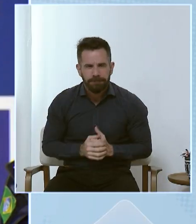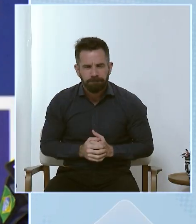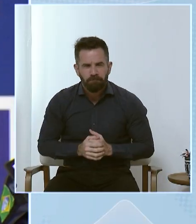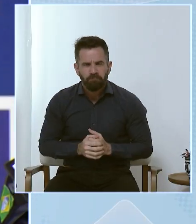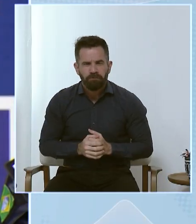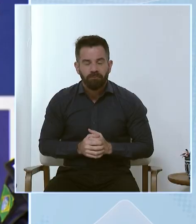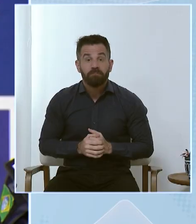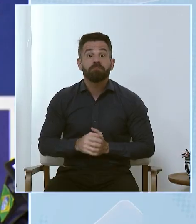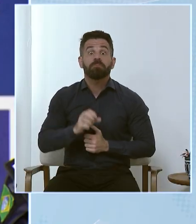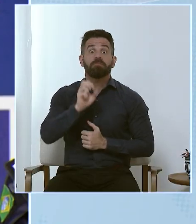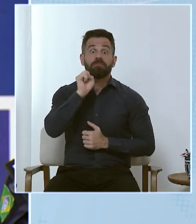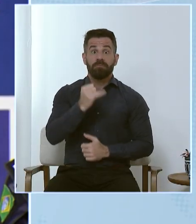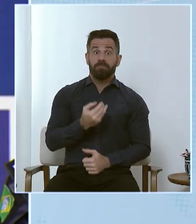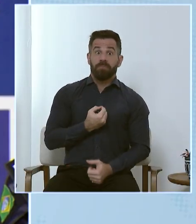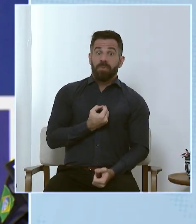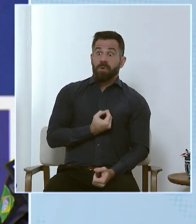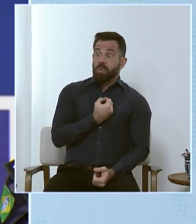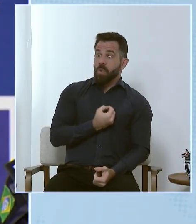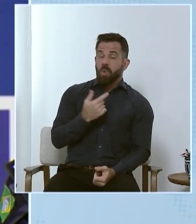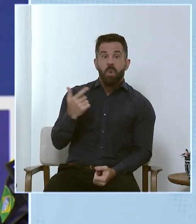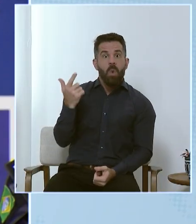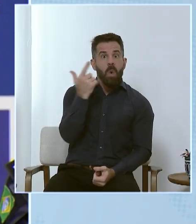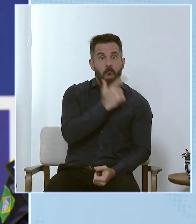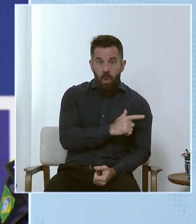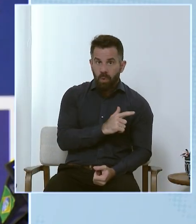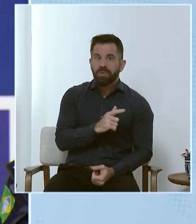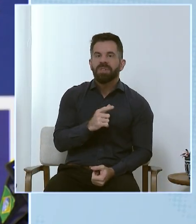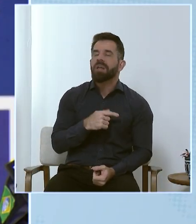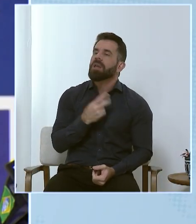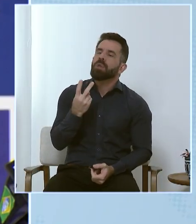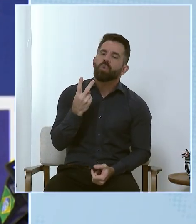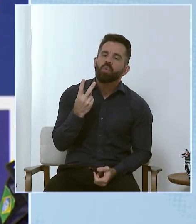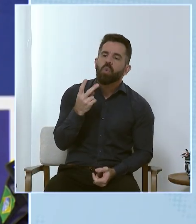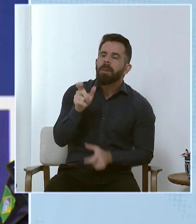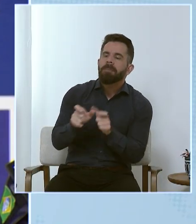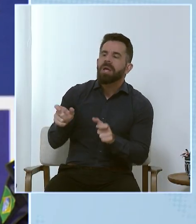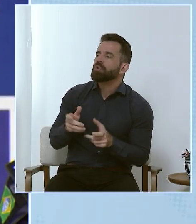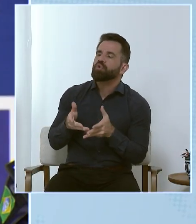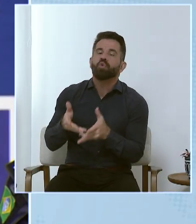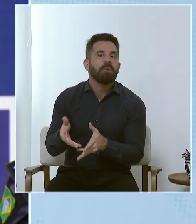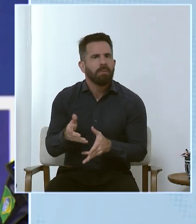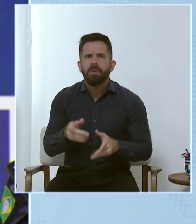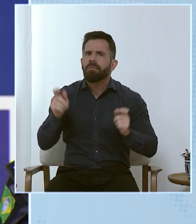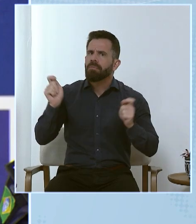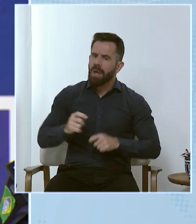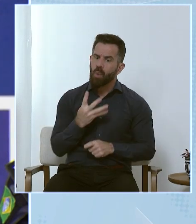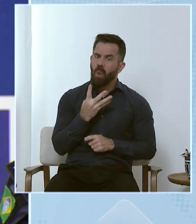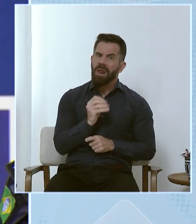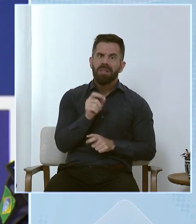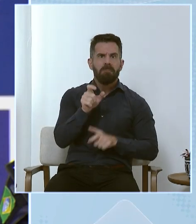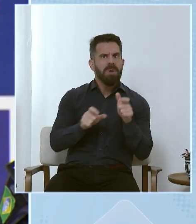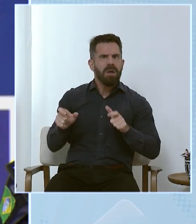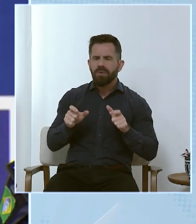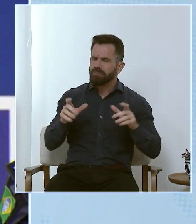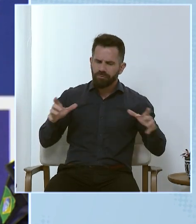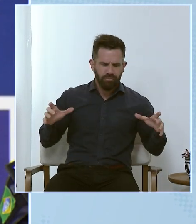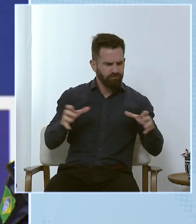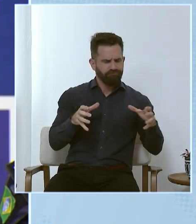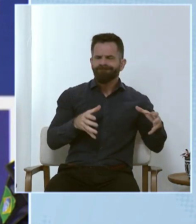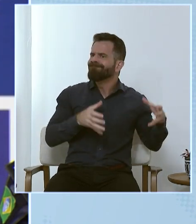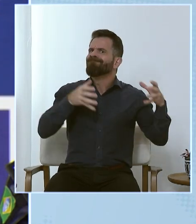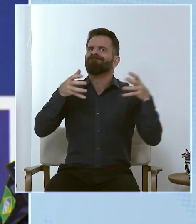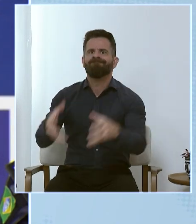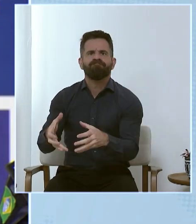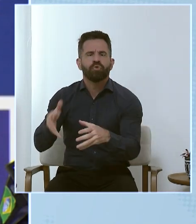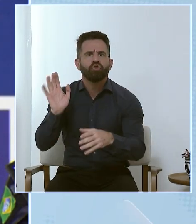conseguia chegar com 2 pessoas em 12 horas, vamos poder chegar com mais de 40 pessoas em 12 horas, com os equipamentos já próprios, né?